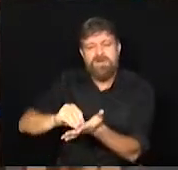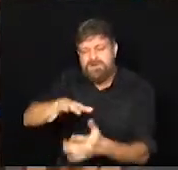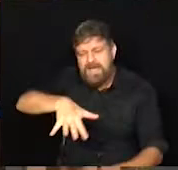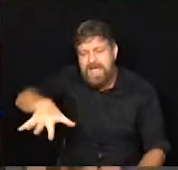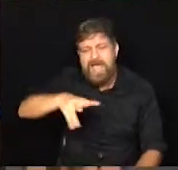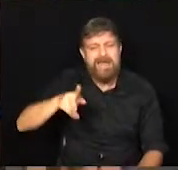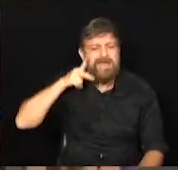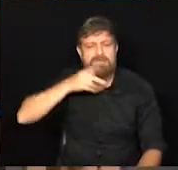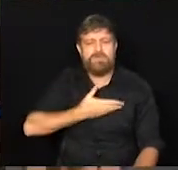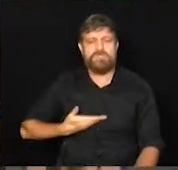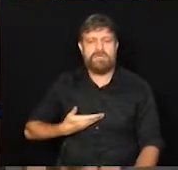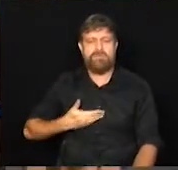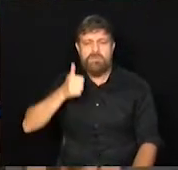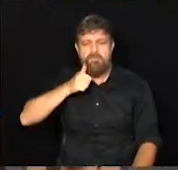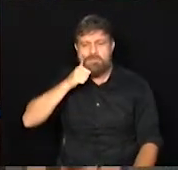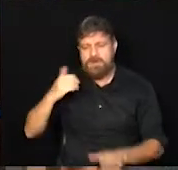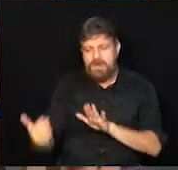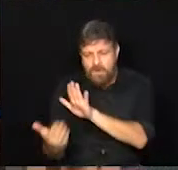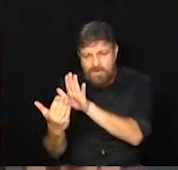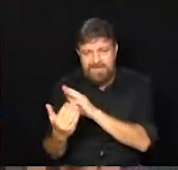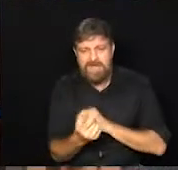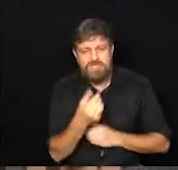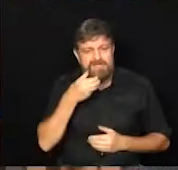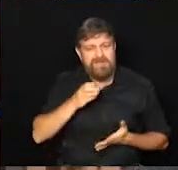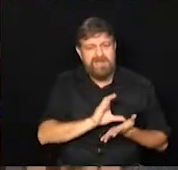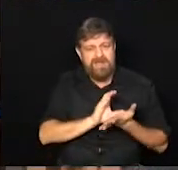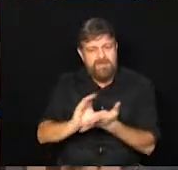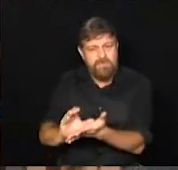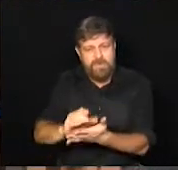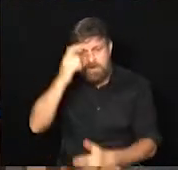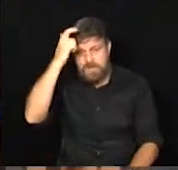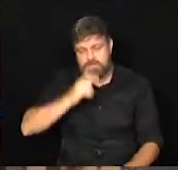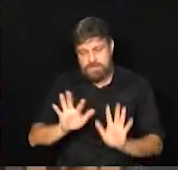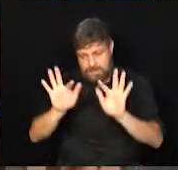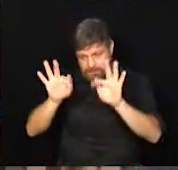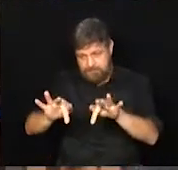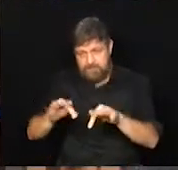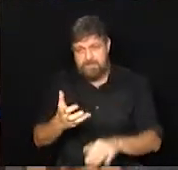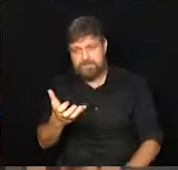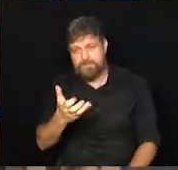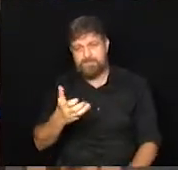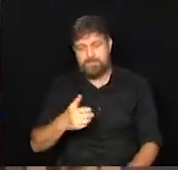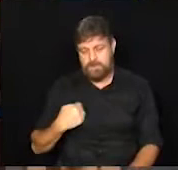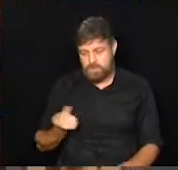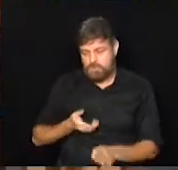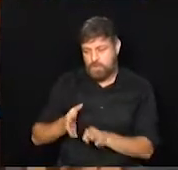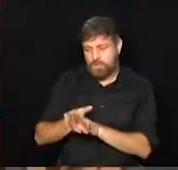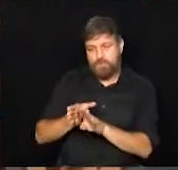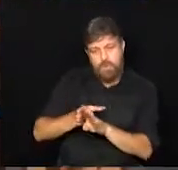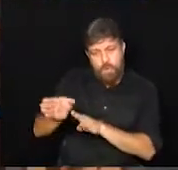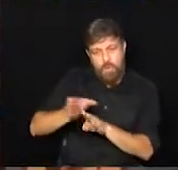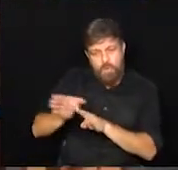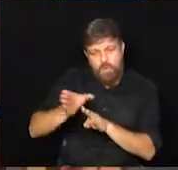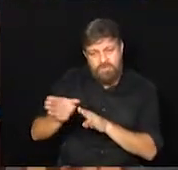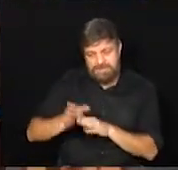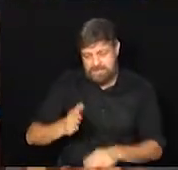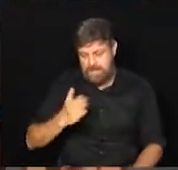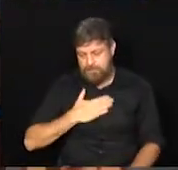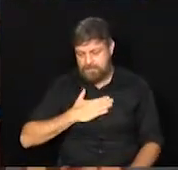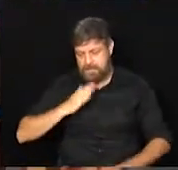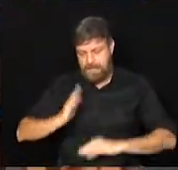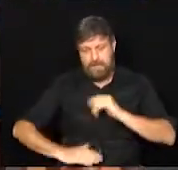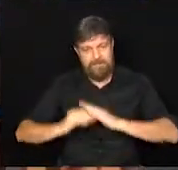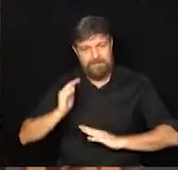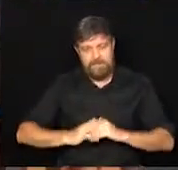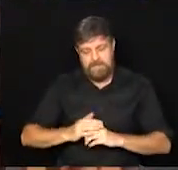pública. Então, quero aqui, já encerrando a minha fala, dizer que o nosso Conselho Político do nosso mandato, esse ano, é o ano